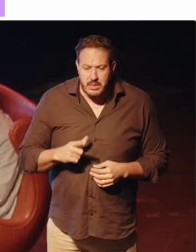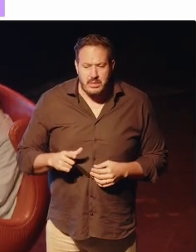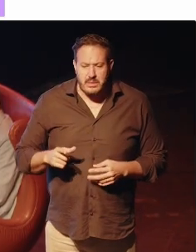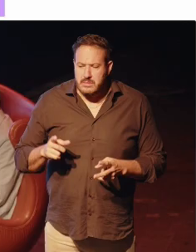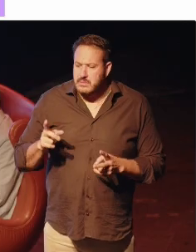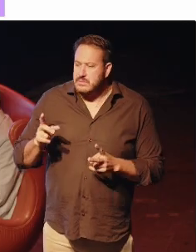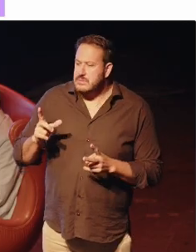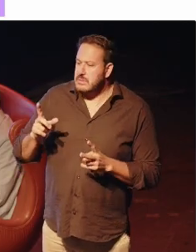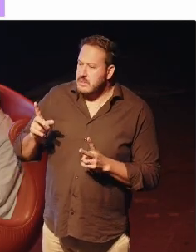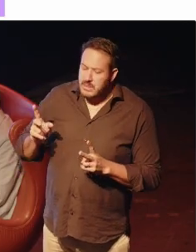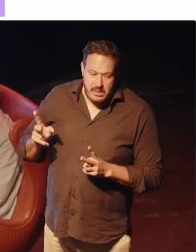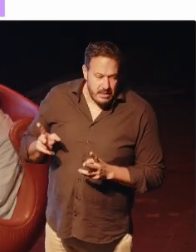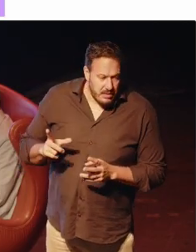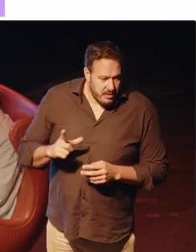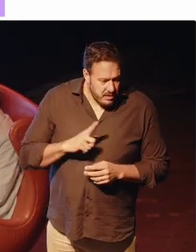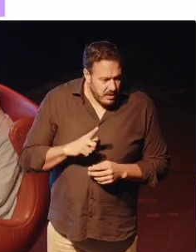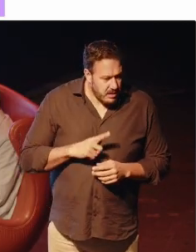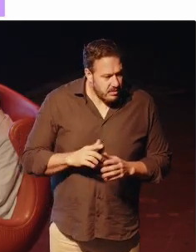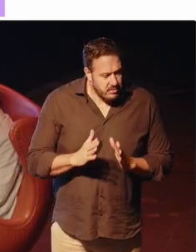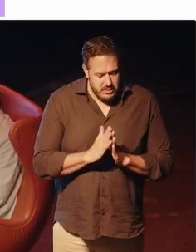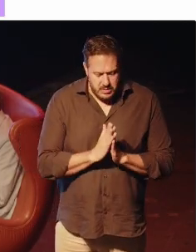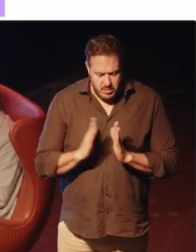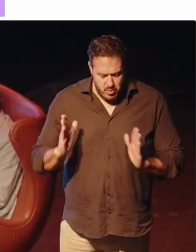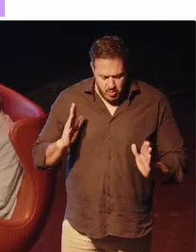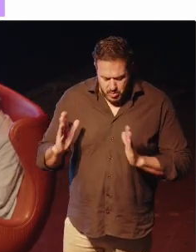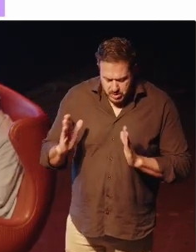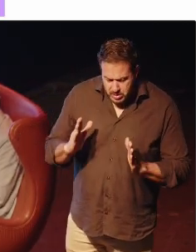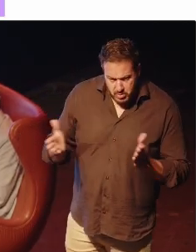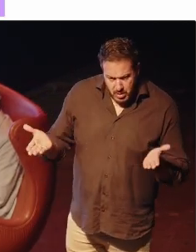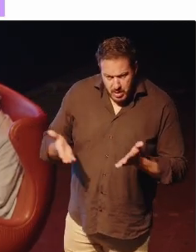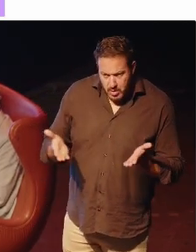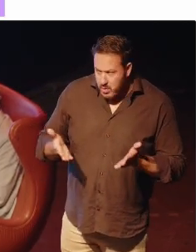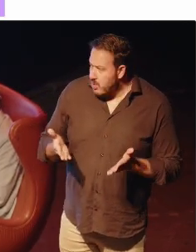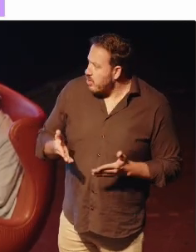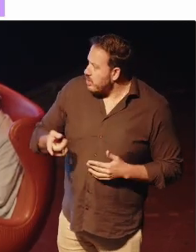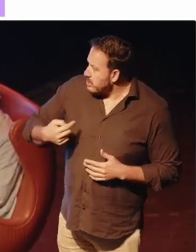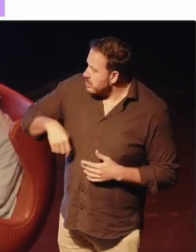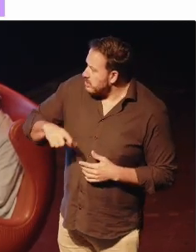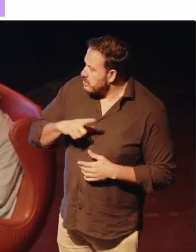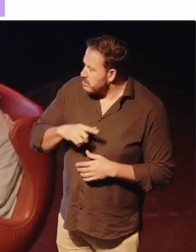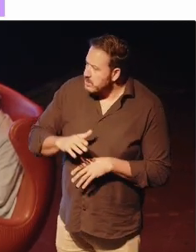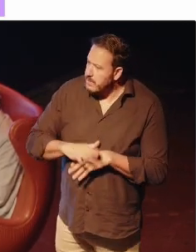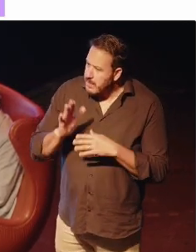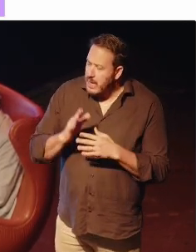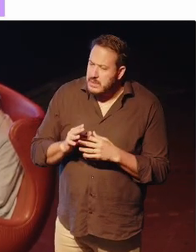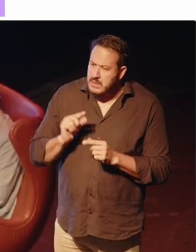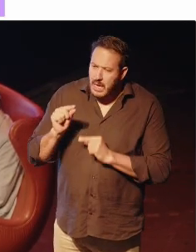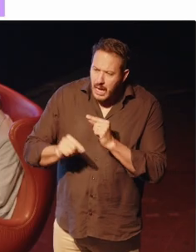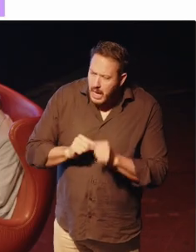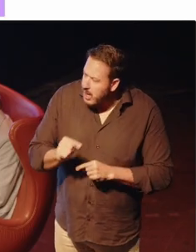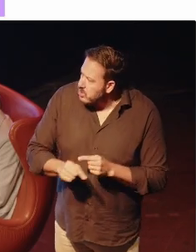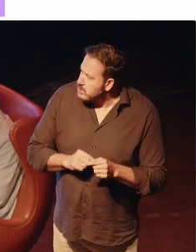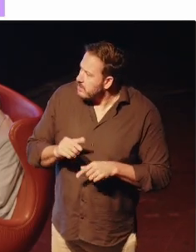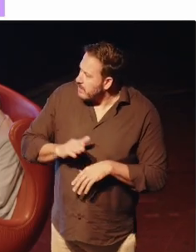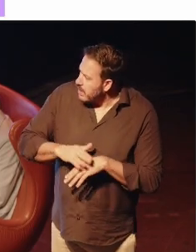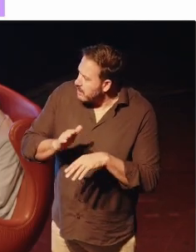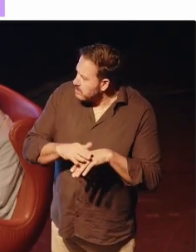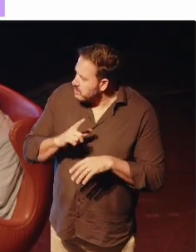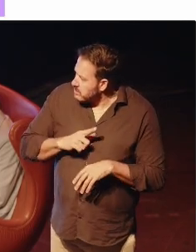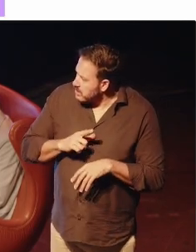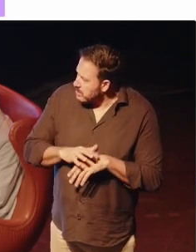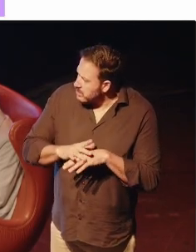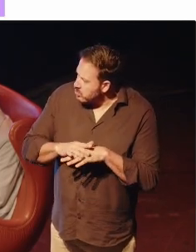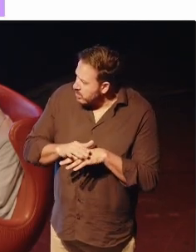contínuo do quadro, agora indo mais para a causa mais frequente, então, que é a doença de